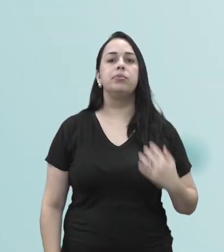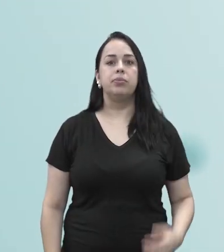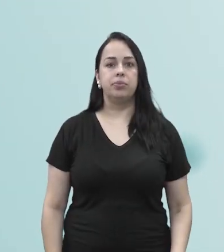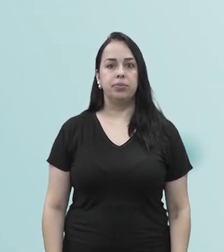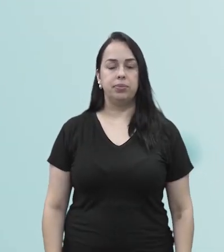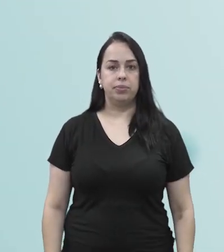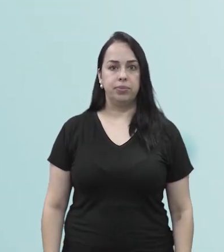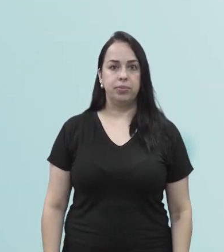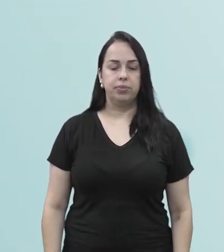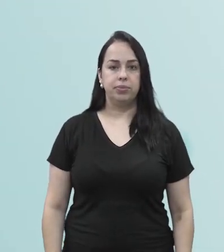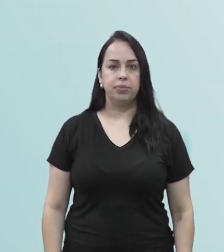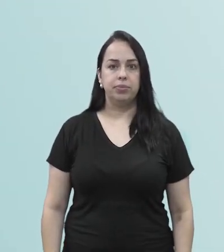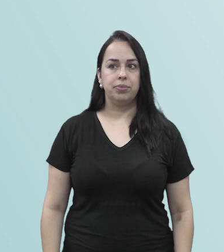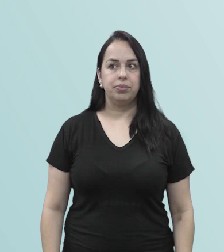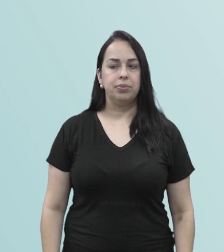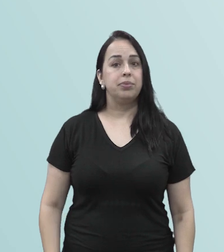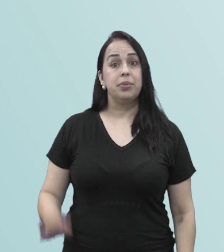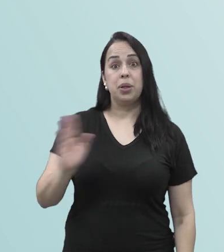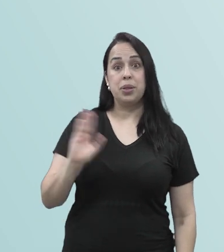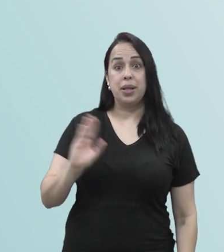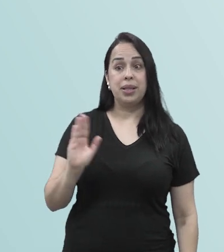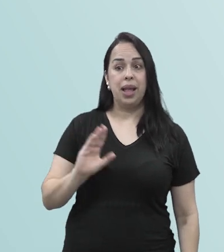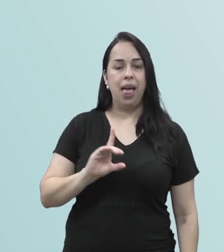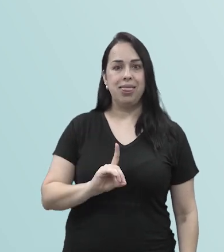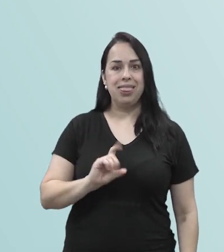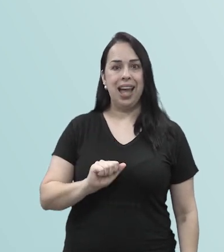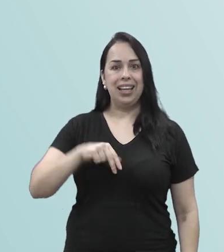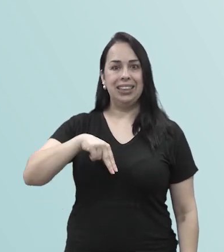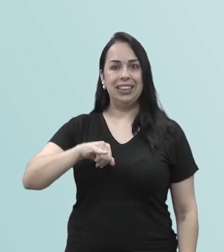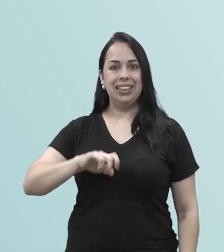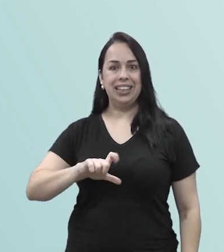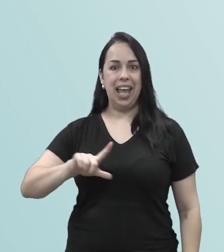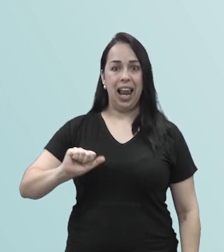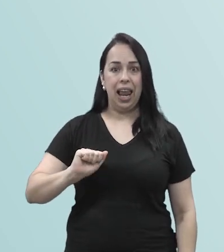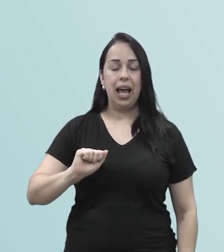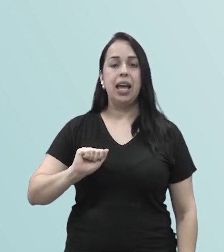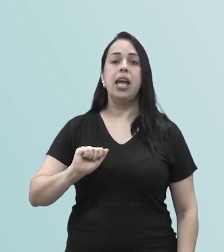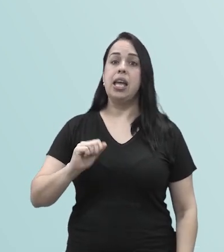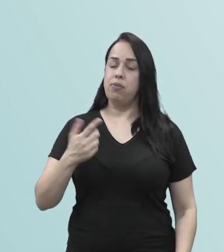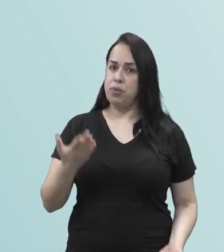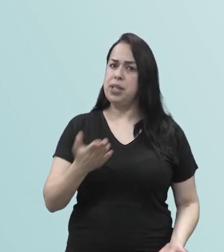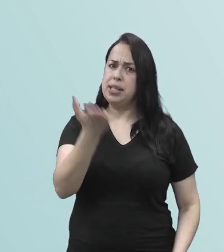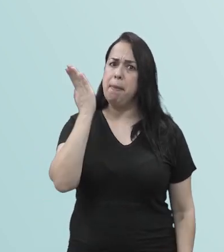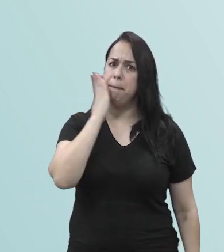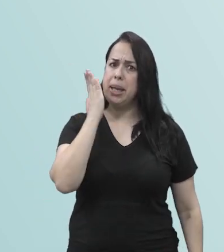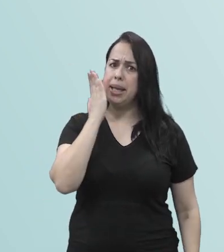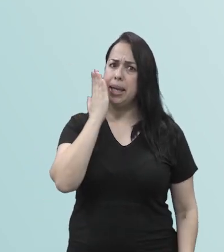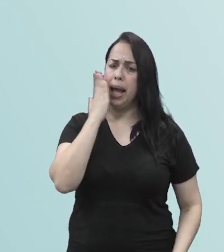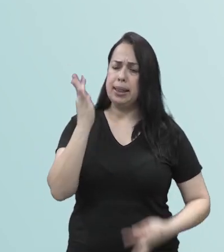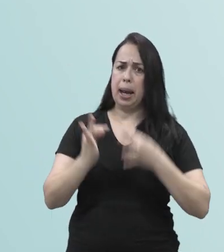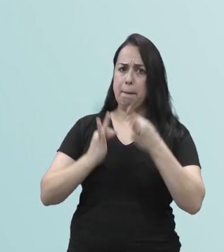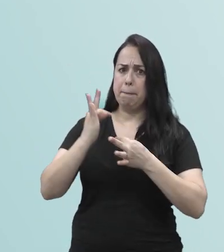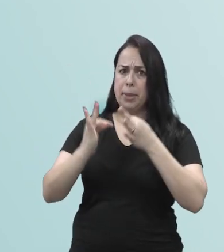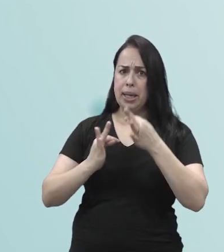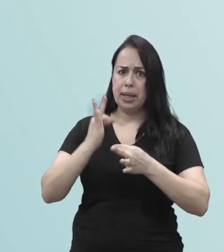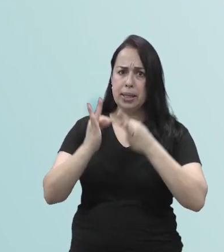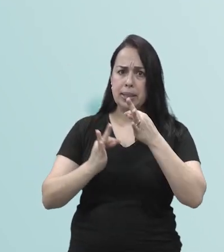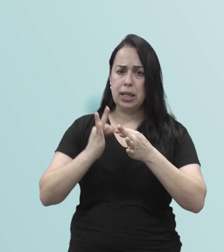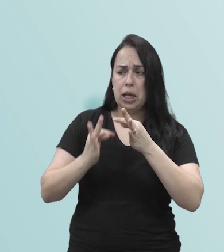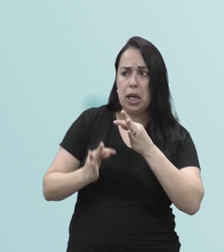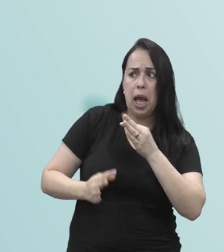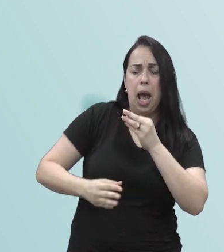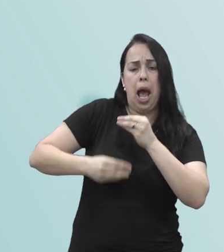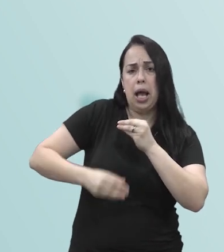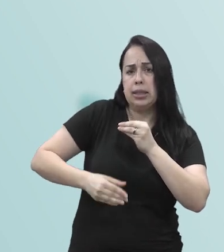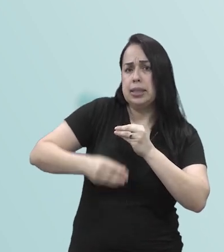Olá, eu sou Daniela Suru, terapeuta integrativa. Você sabia que a terapia integrativa, a terapia complementar, ela não